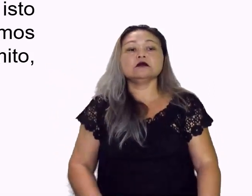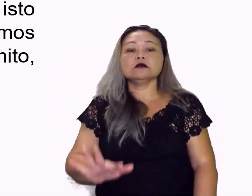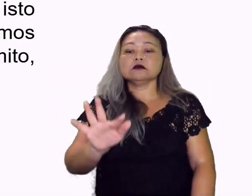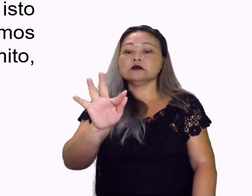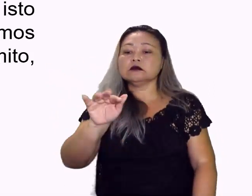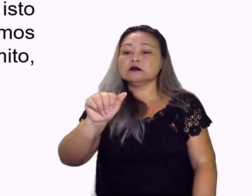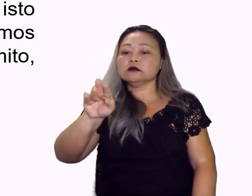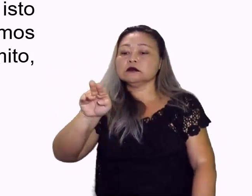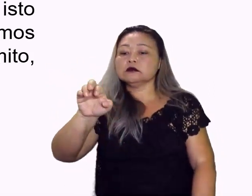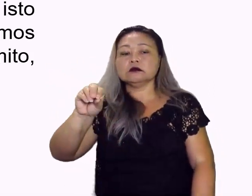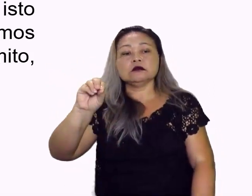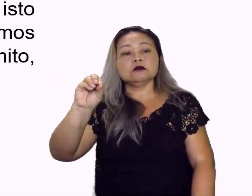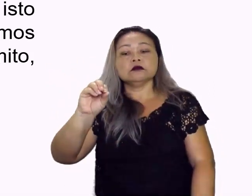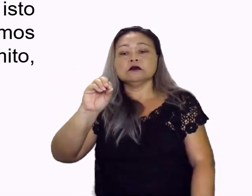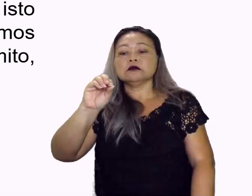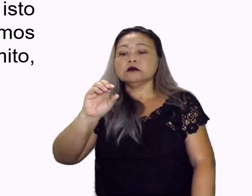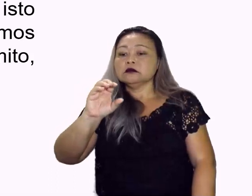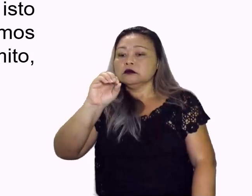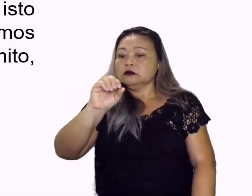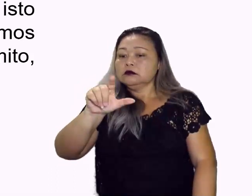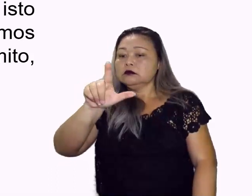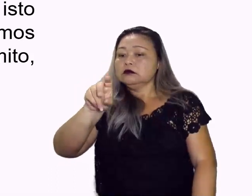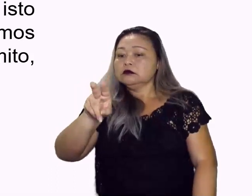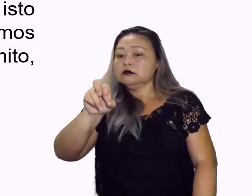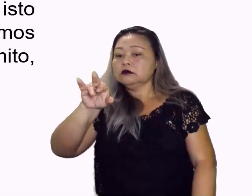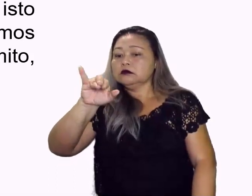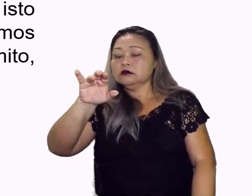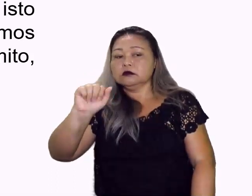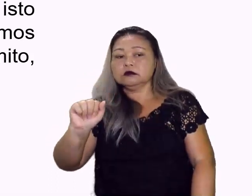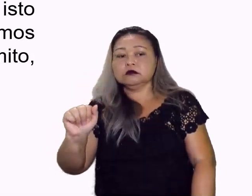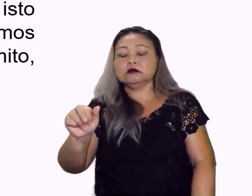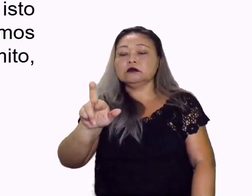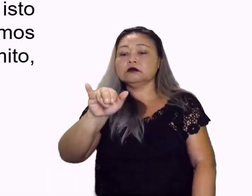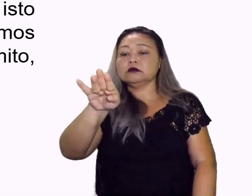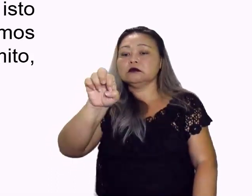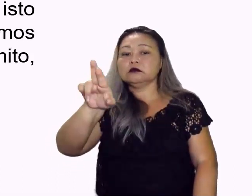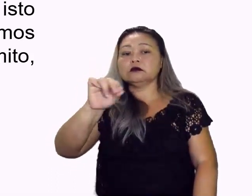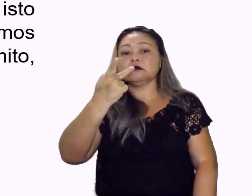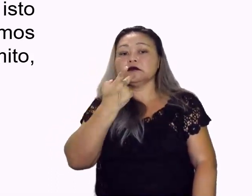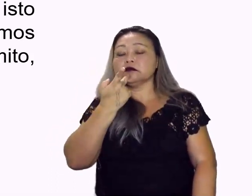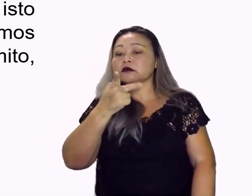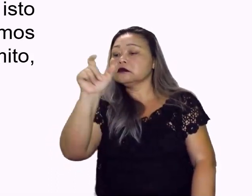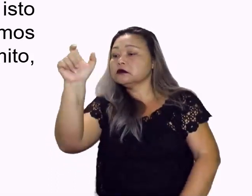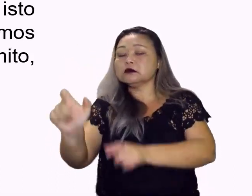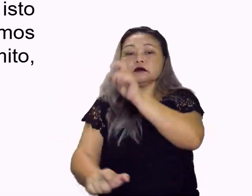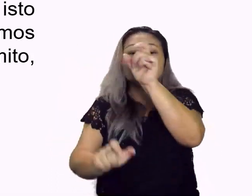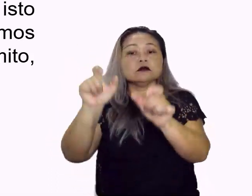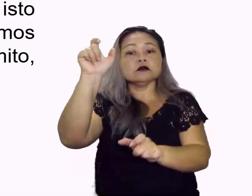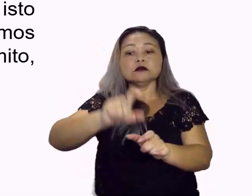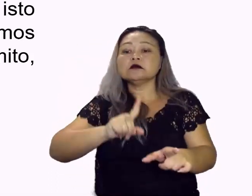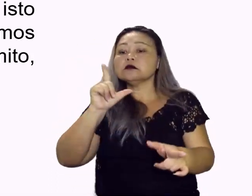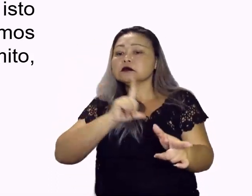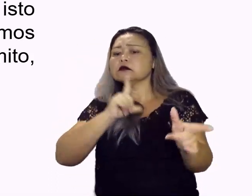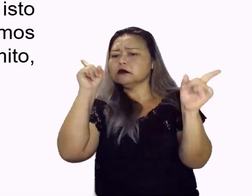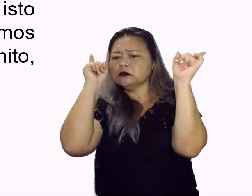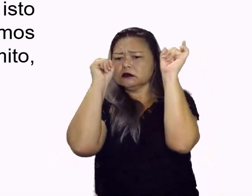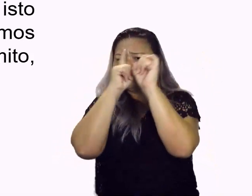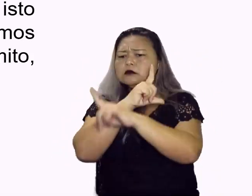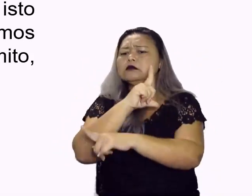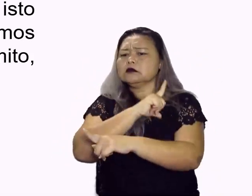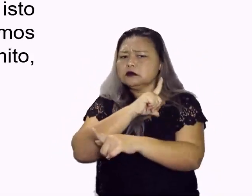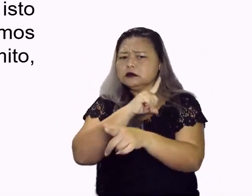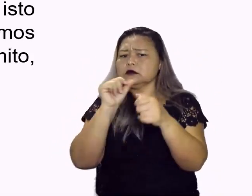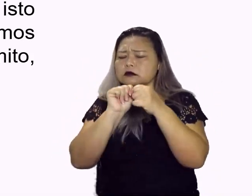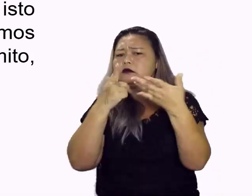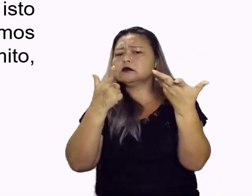Fábio de Oliveira Ribeiro diz que os homens sempre tiveram dificuldades para lidar com as contradições, que é